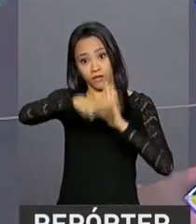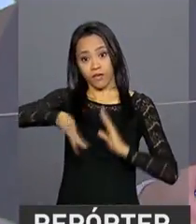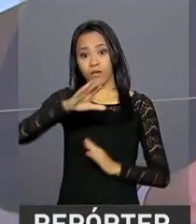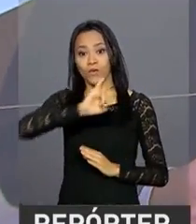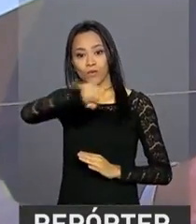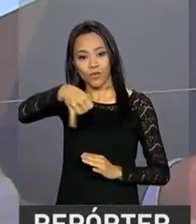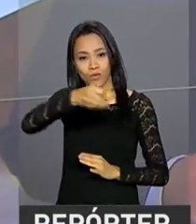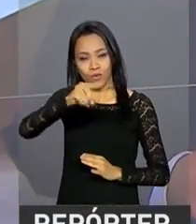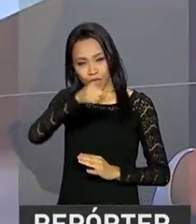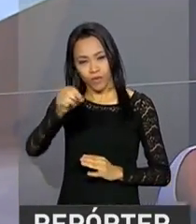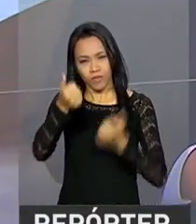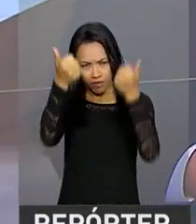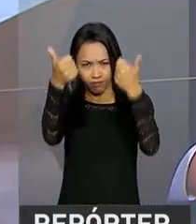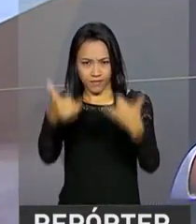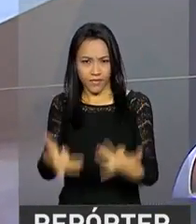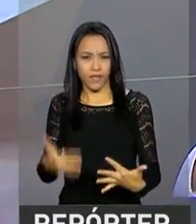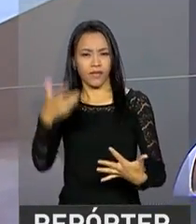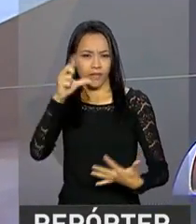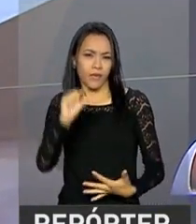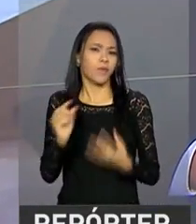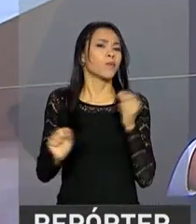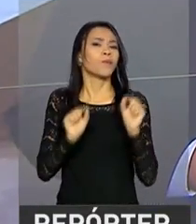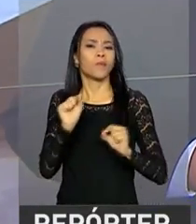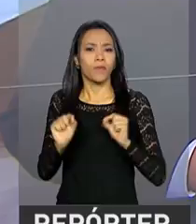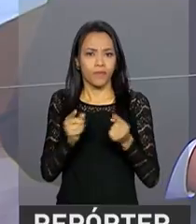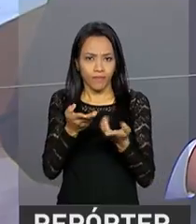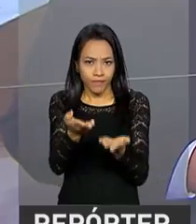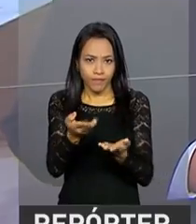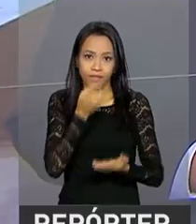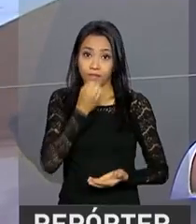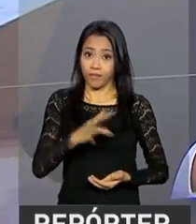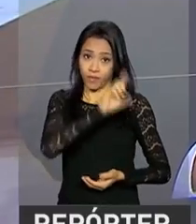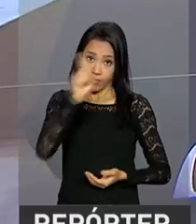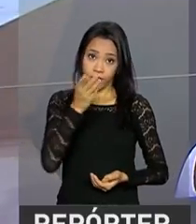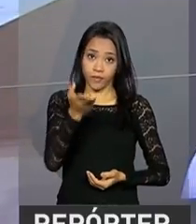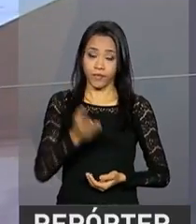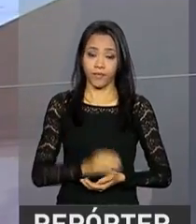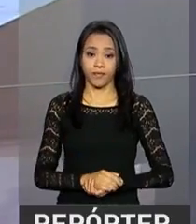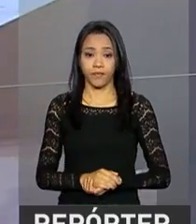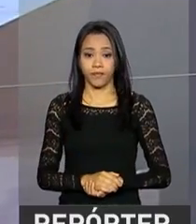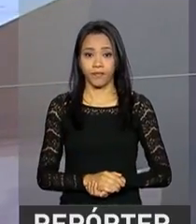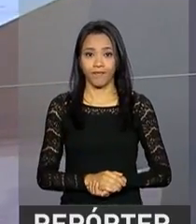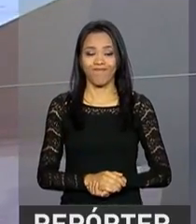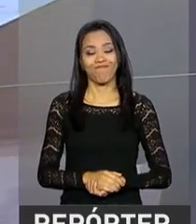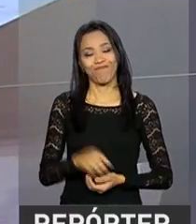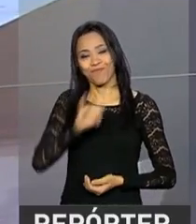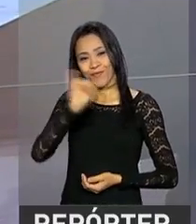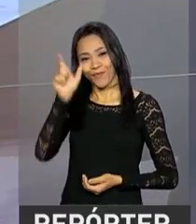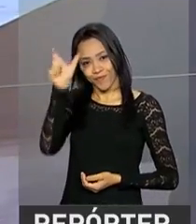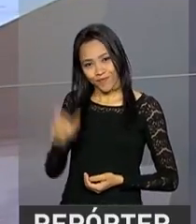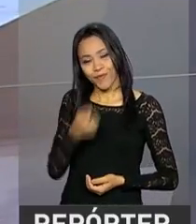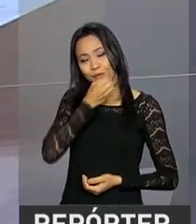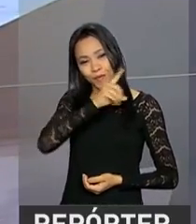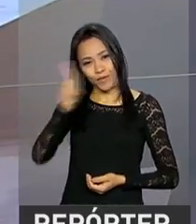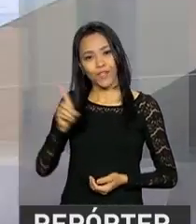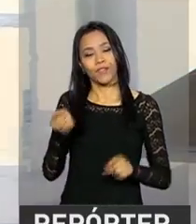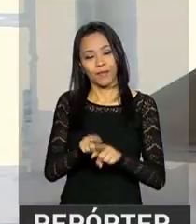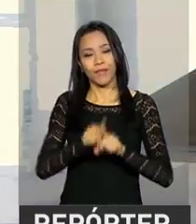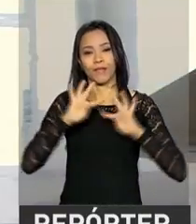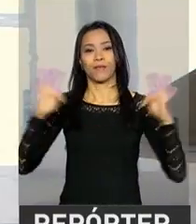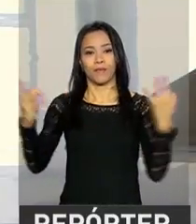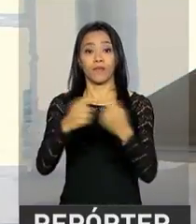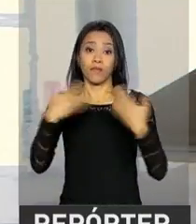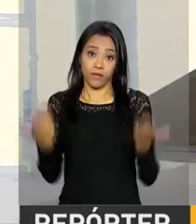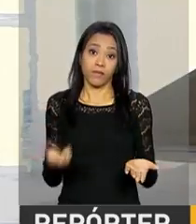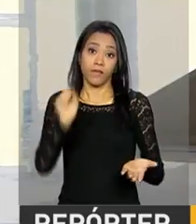esses prazos e fala PR gente mais um pouquinho sobre isso o João Pedro bom dia para você oô Leandro bom dia para você também Bom dia a todos É